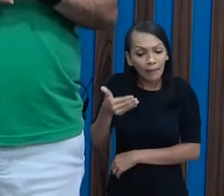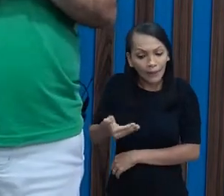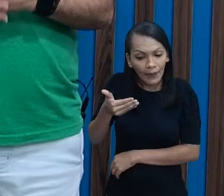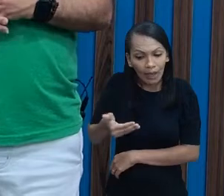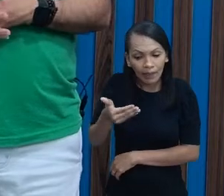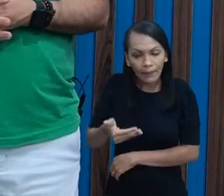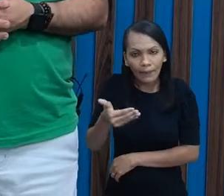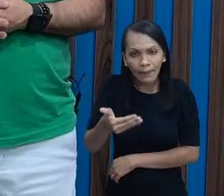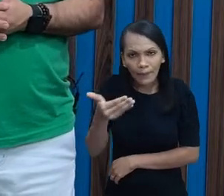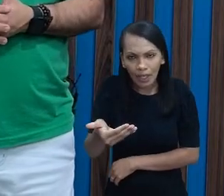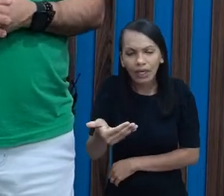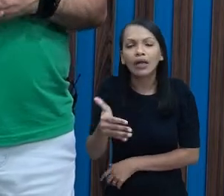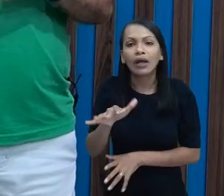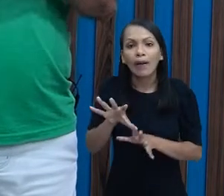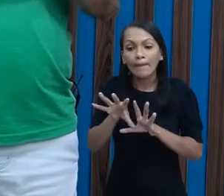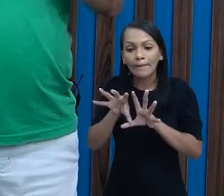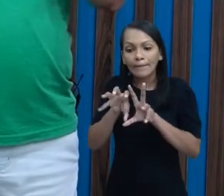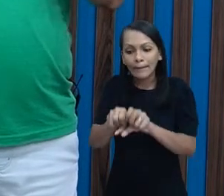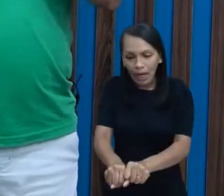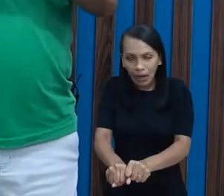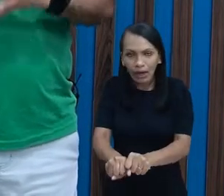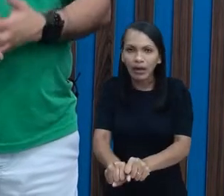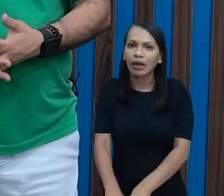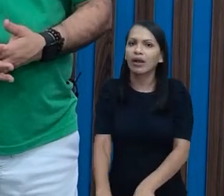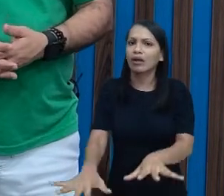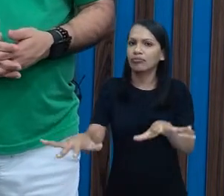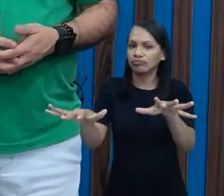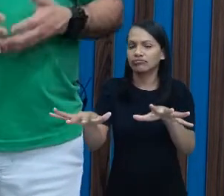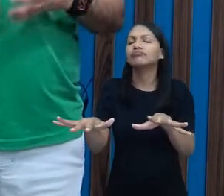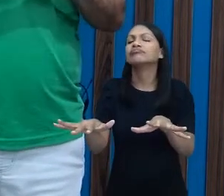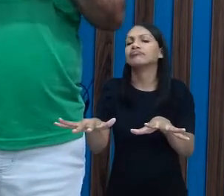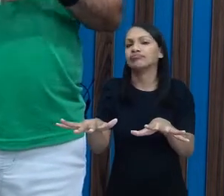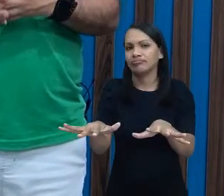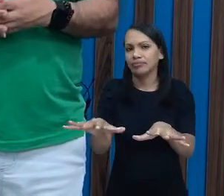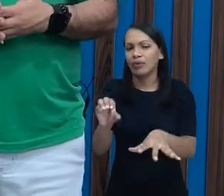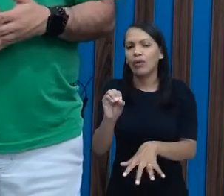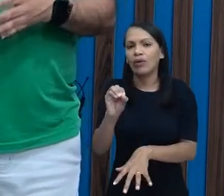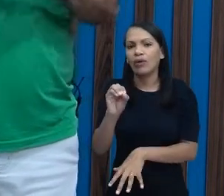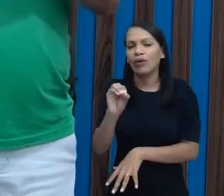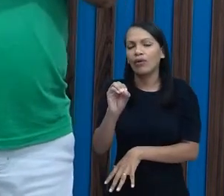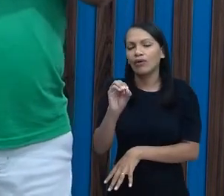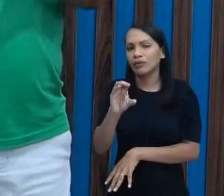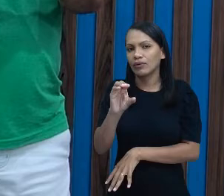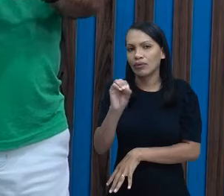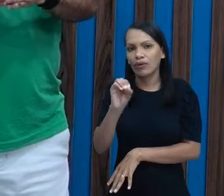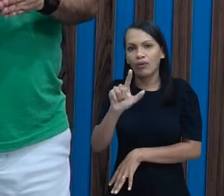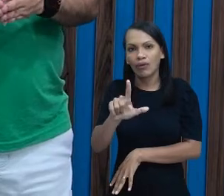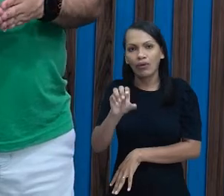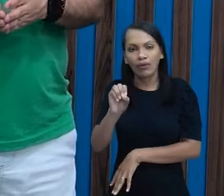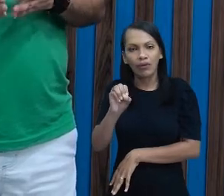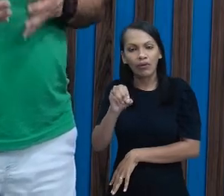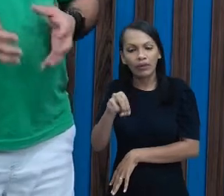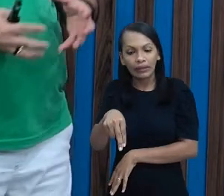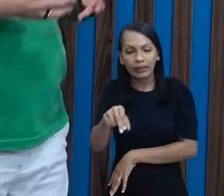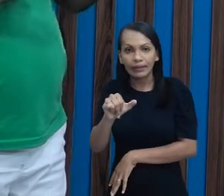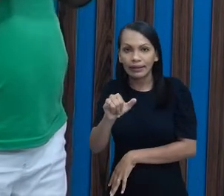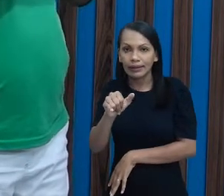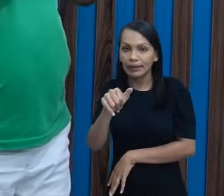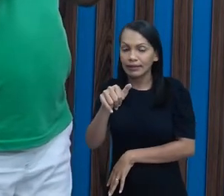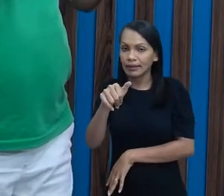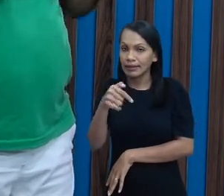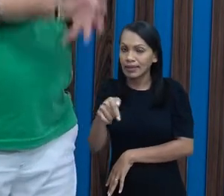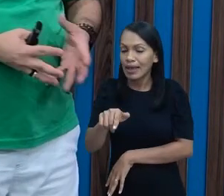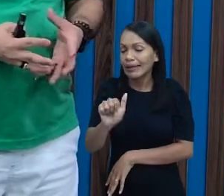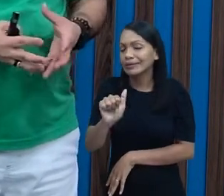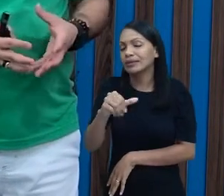de colonização que vai ser empreendido pelos europeus, tendo como foco aí o